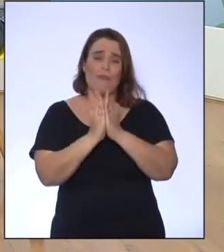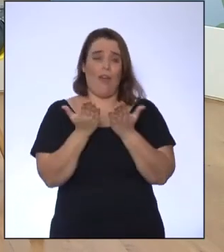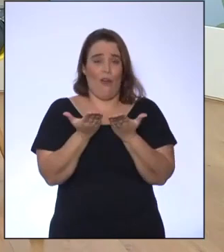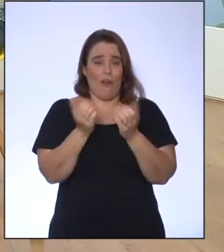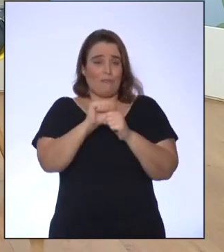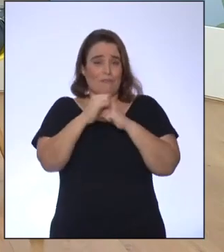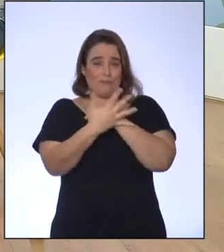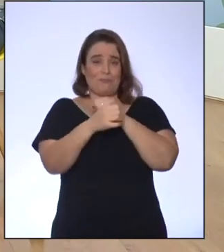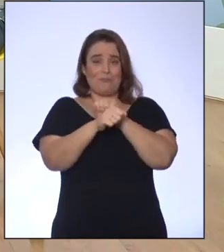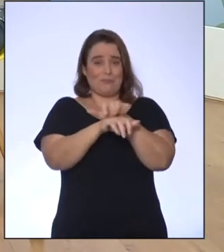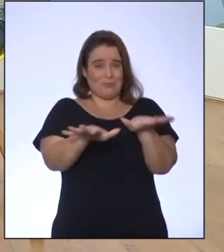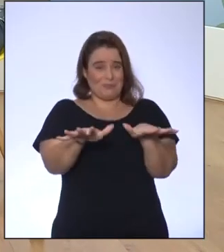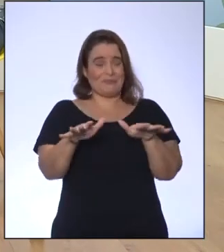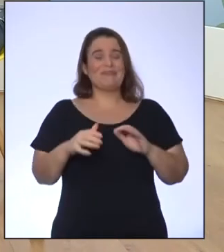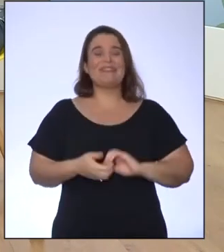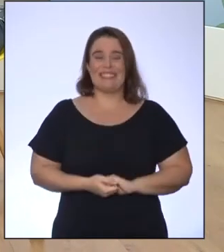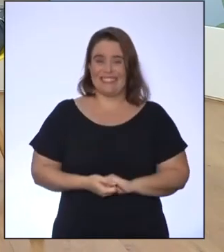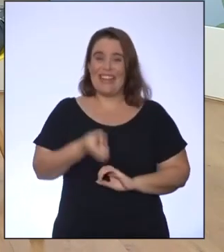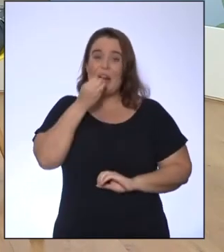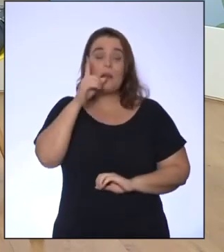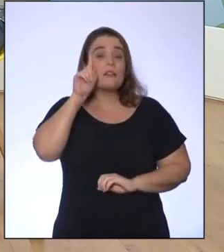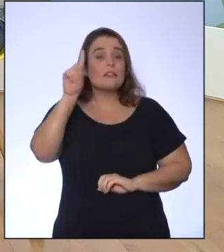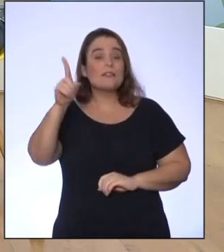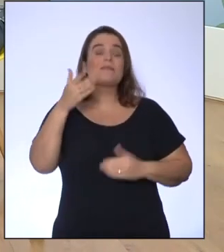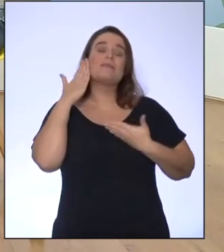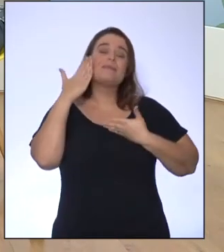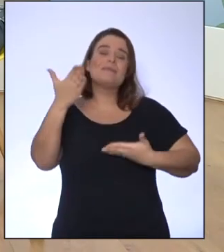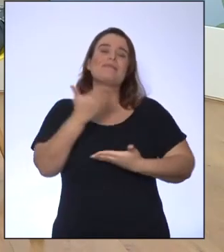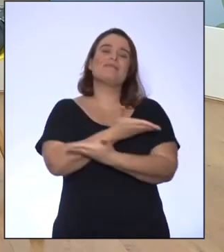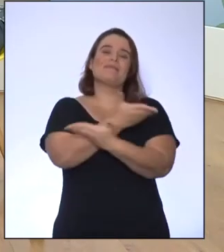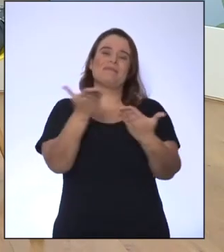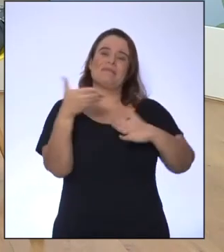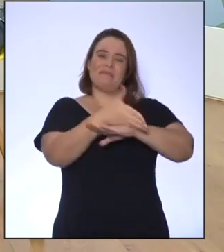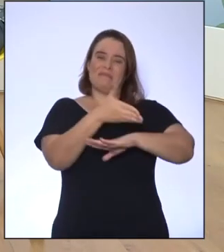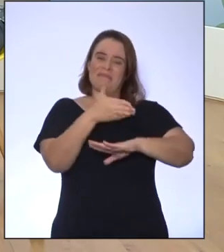Então, tenham todos um ótimo dia. Obrigado pela participação de todos. Até mais.